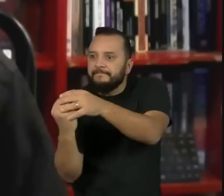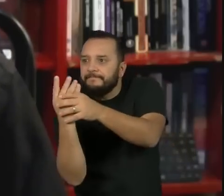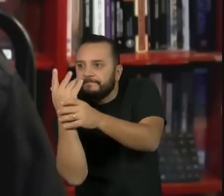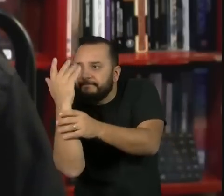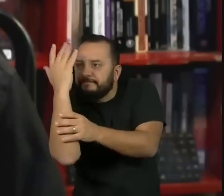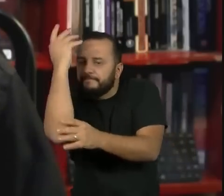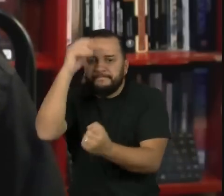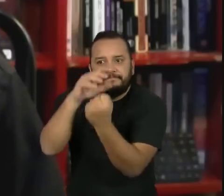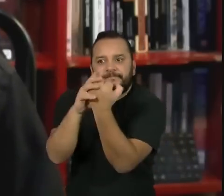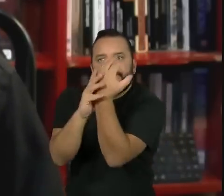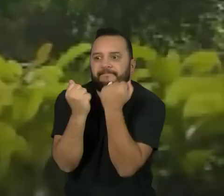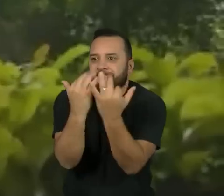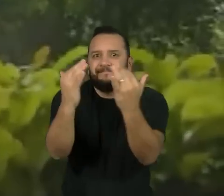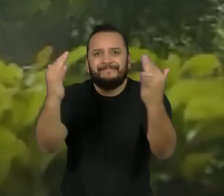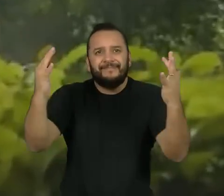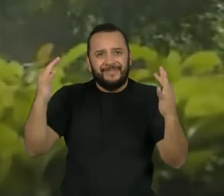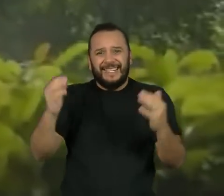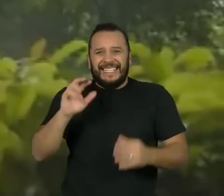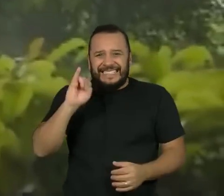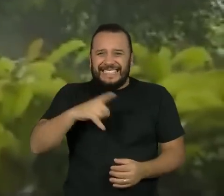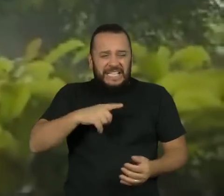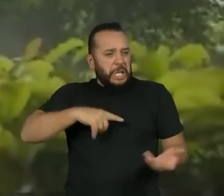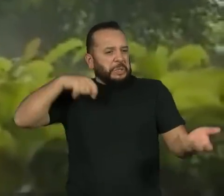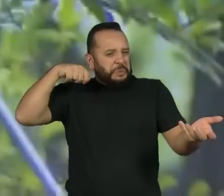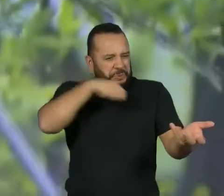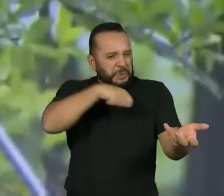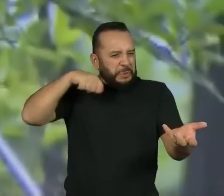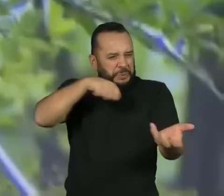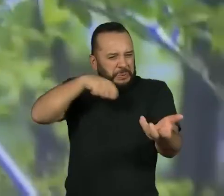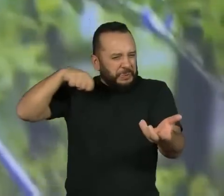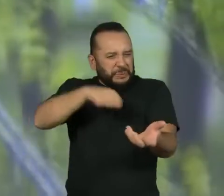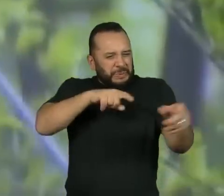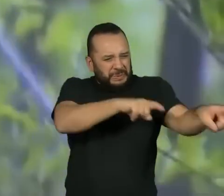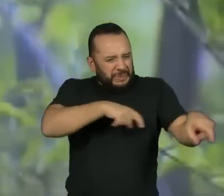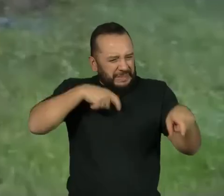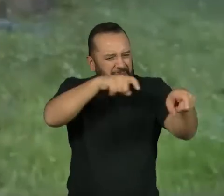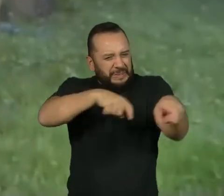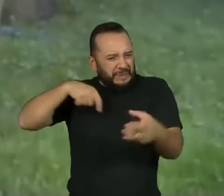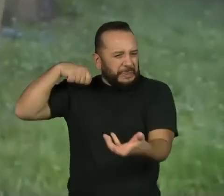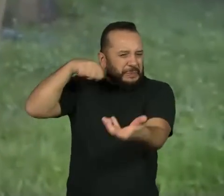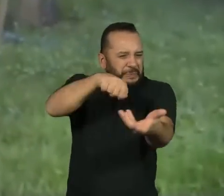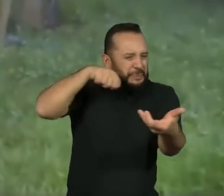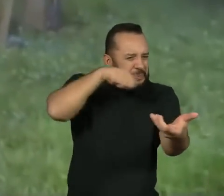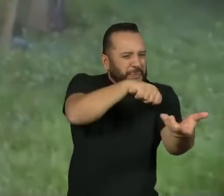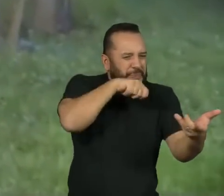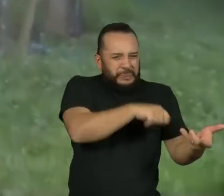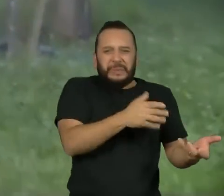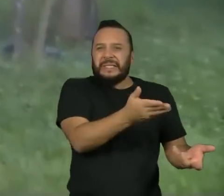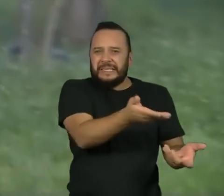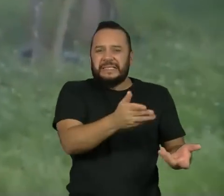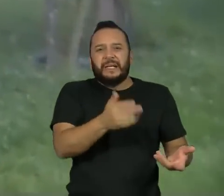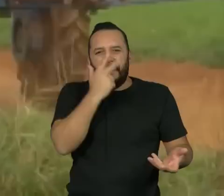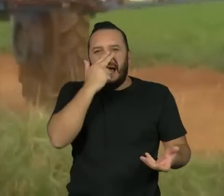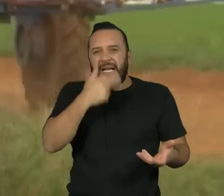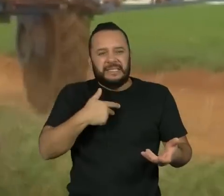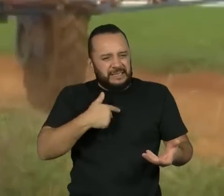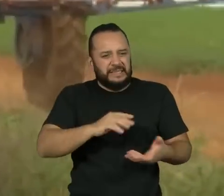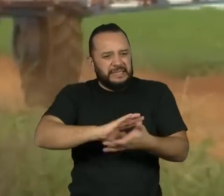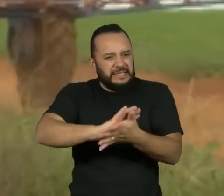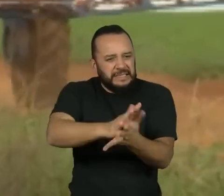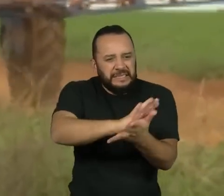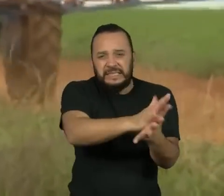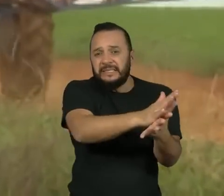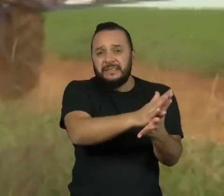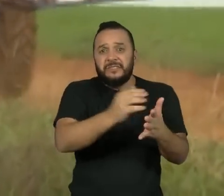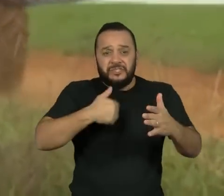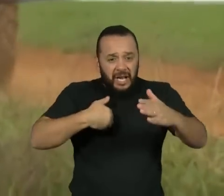coloca adubos agroquímicos, né, agrotóxicos e de forma paulatina, ela não deixa